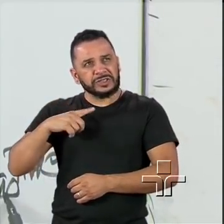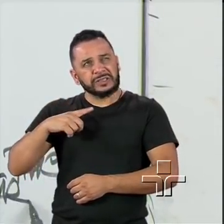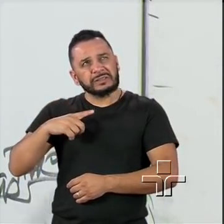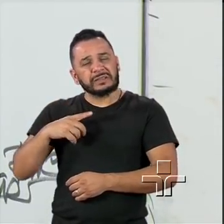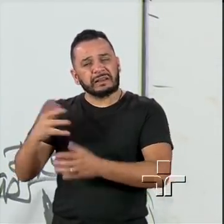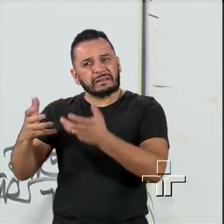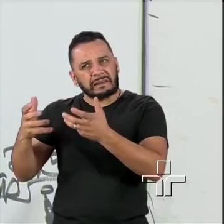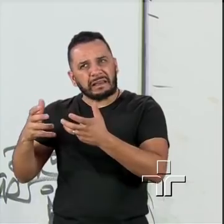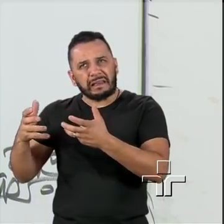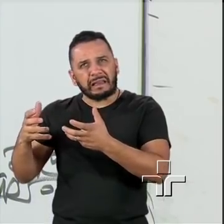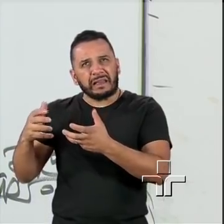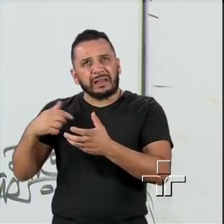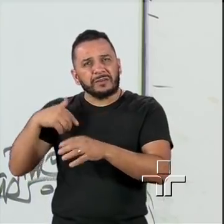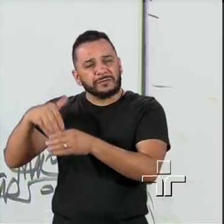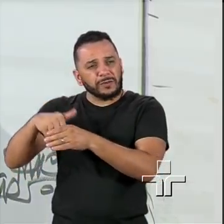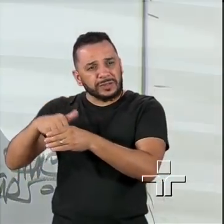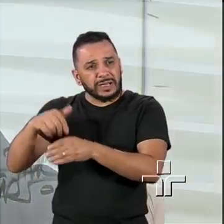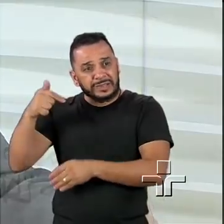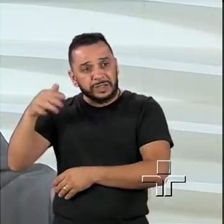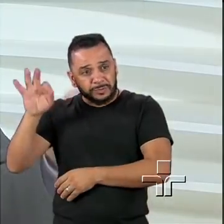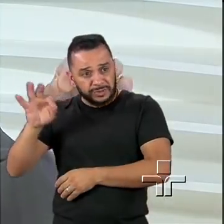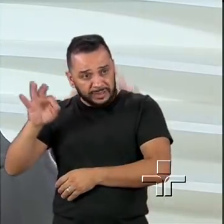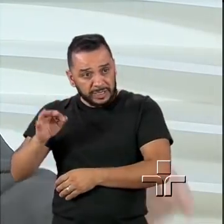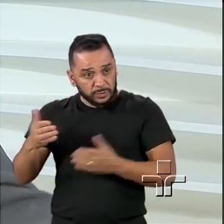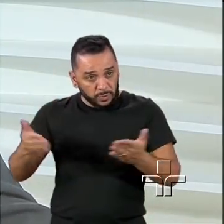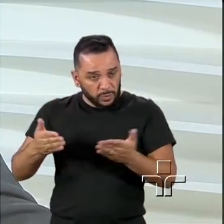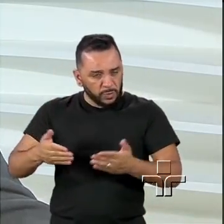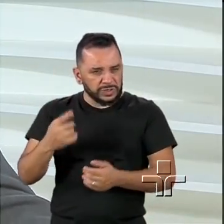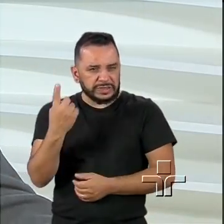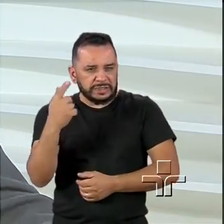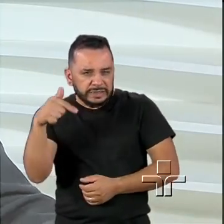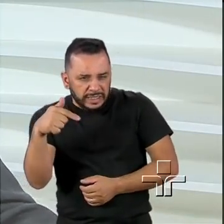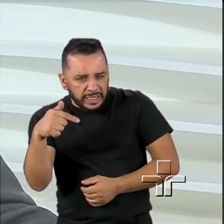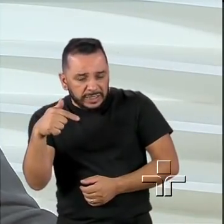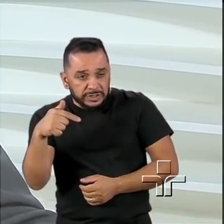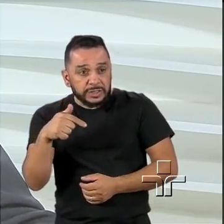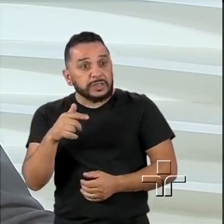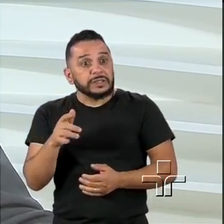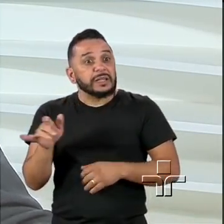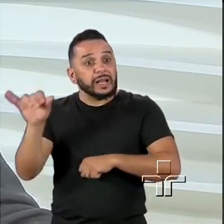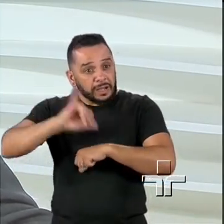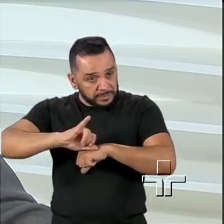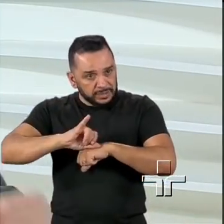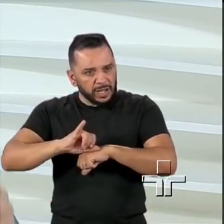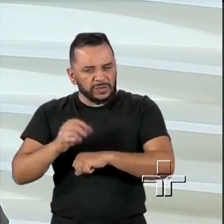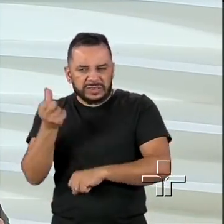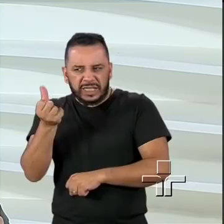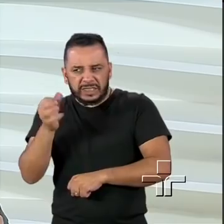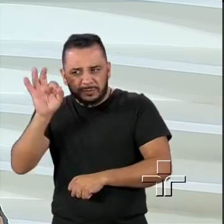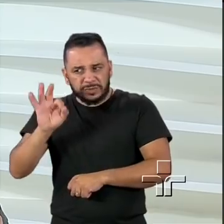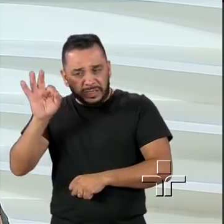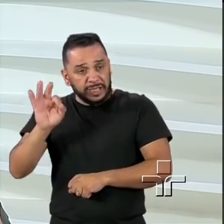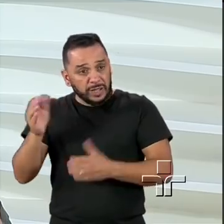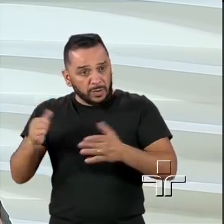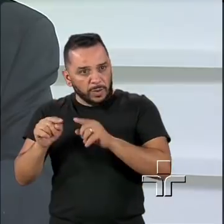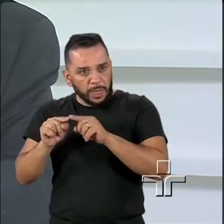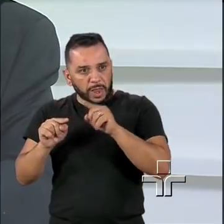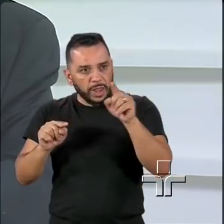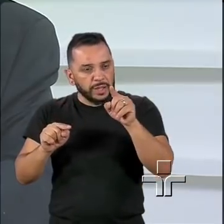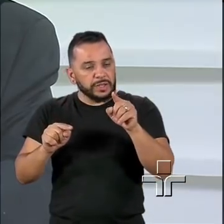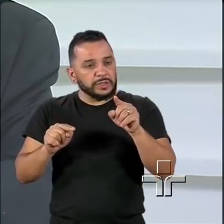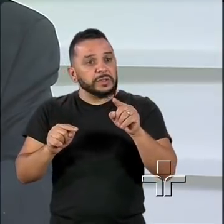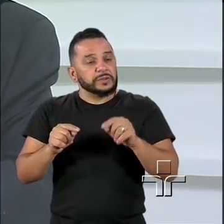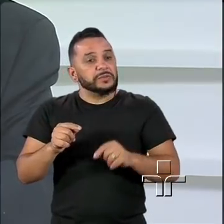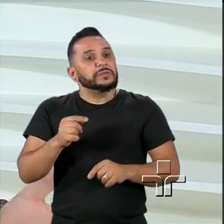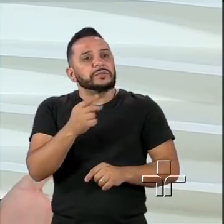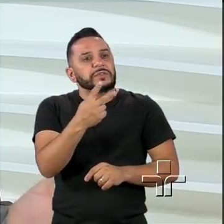Hoje está a ordem de 15% a 17%. E na capital era de 6%. Hoje é de 21%. Estou afirmando. Não, isso é verdade.